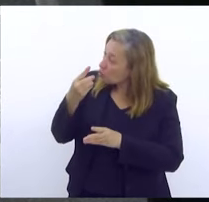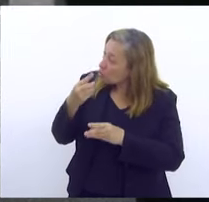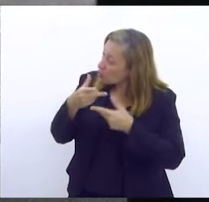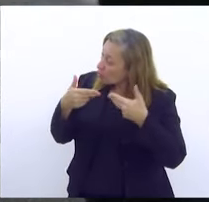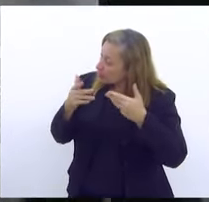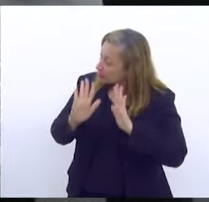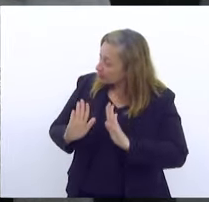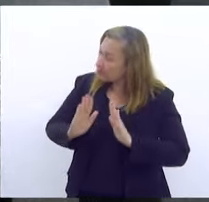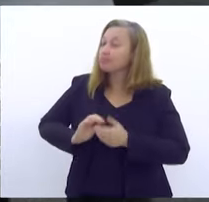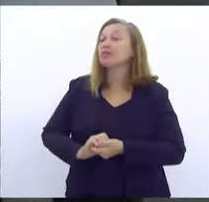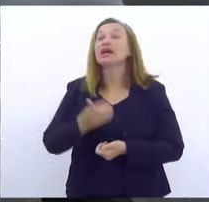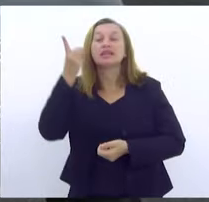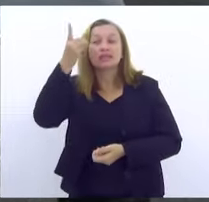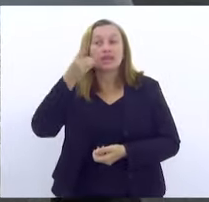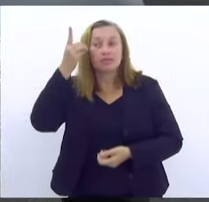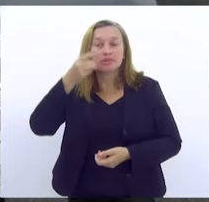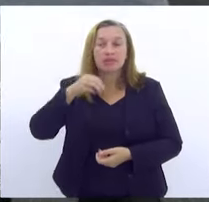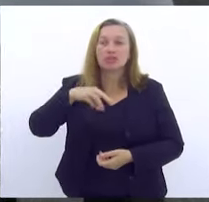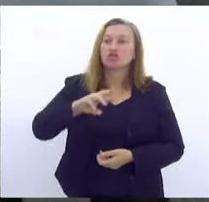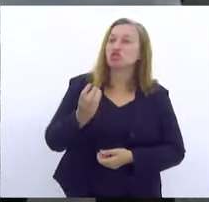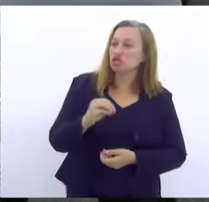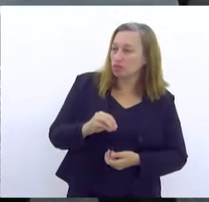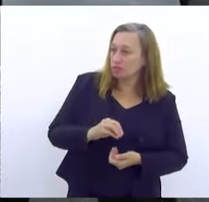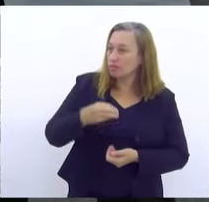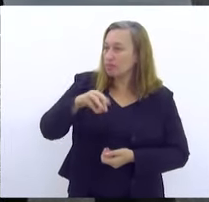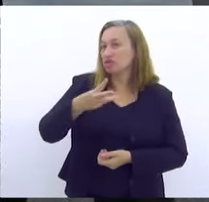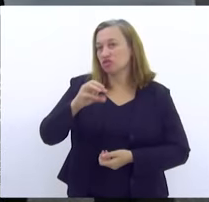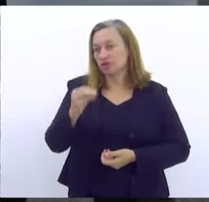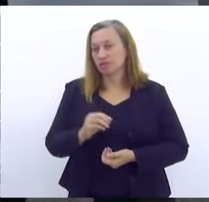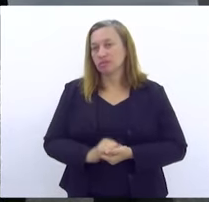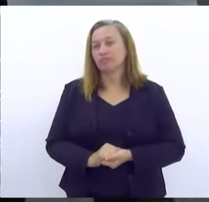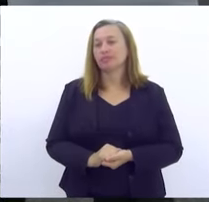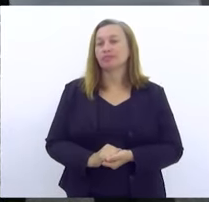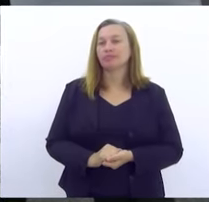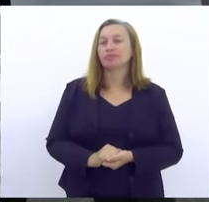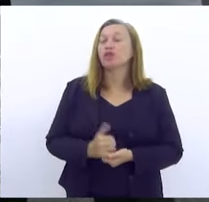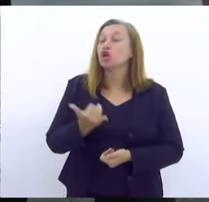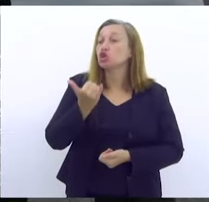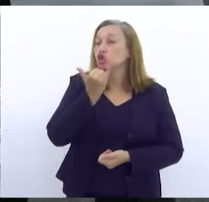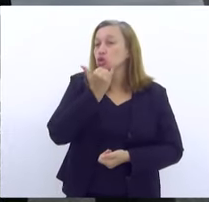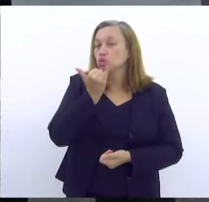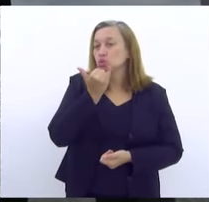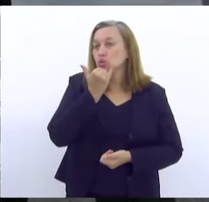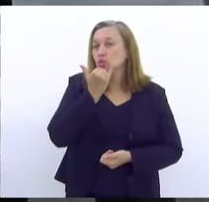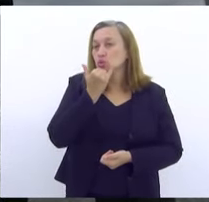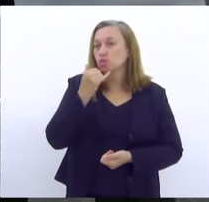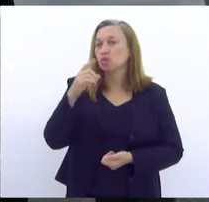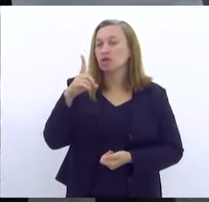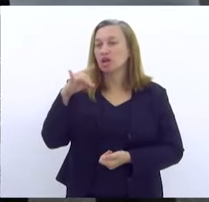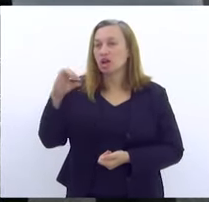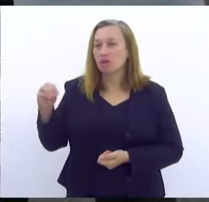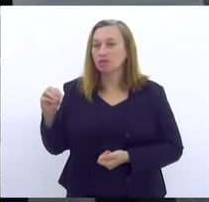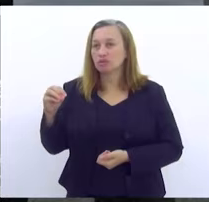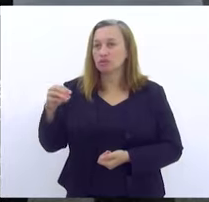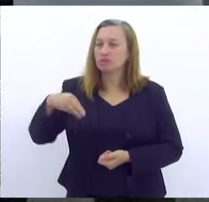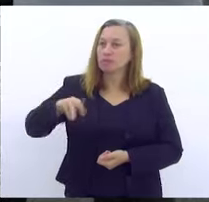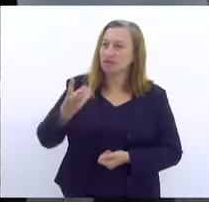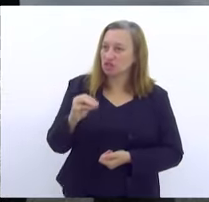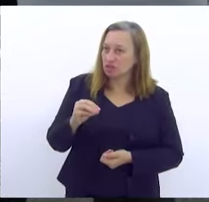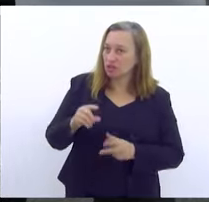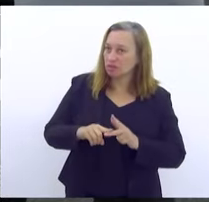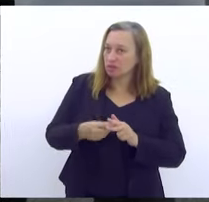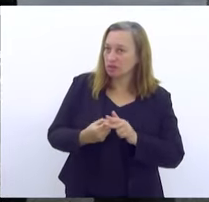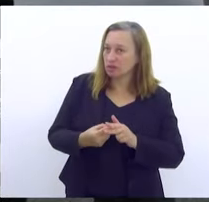mais. Mas, deputado Chico Machado, deputado, desculpe o erro, Cláudio Machado, fui aqui corrigir. Era